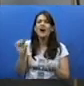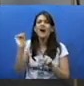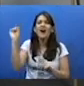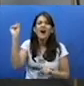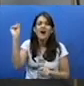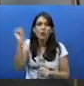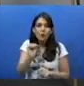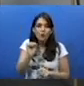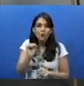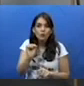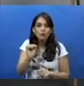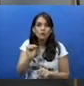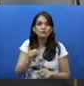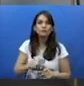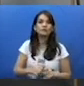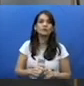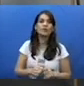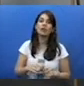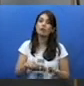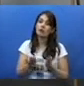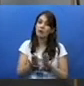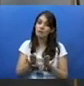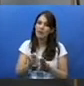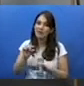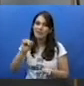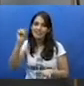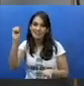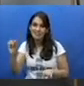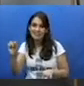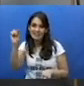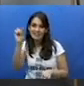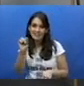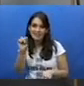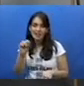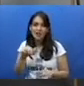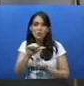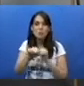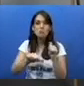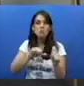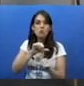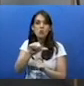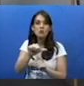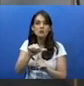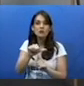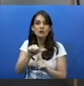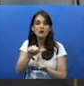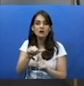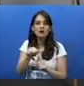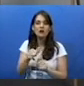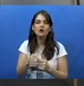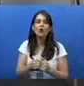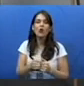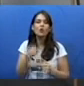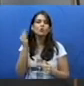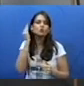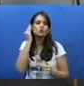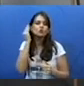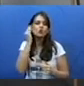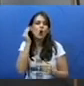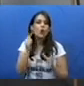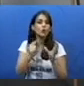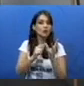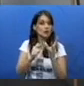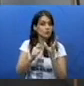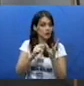acento circunflexo, eles alteram a pronúncia ou o som das vogais,